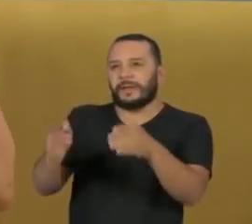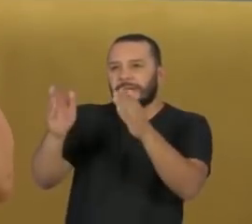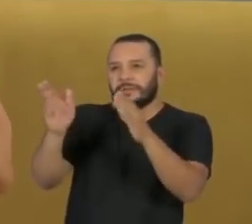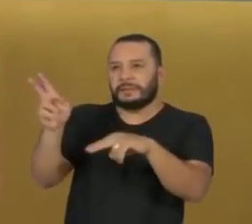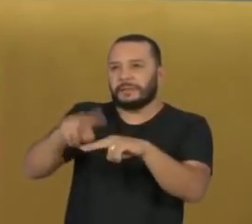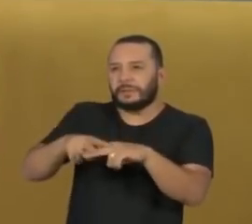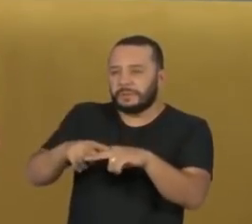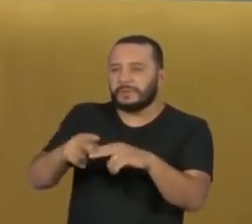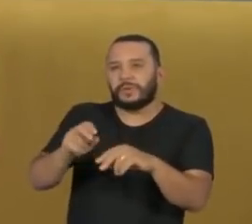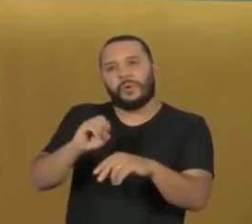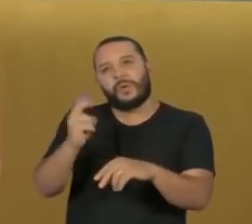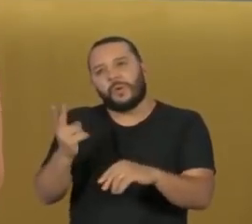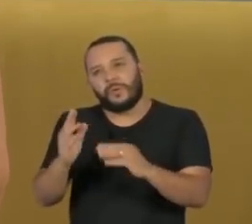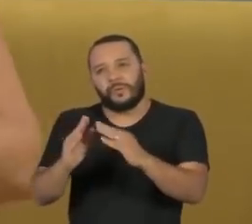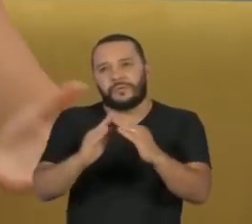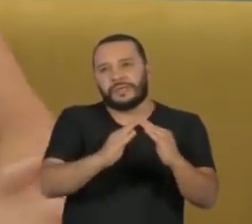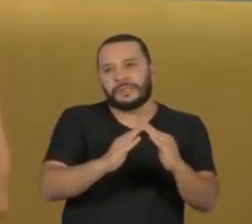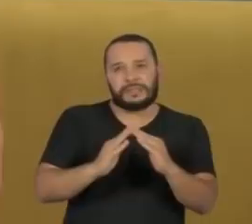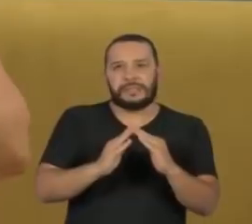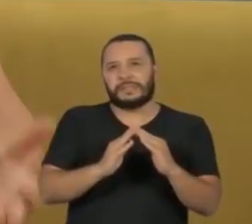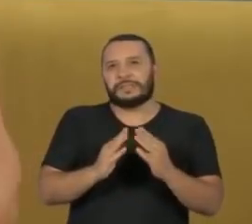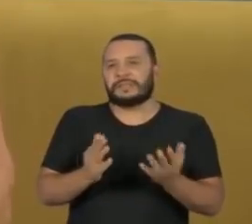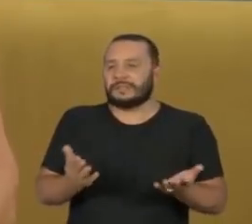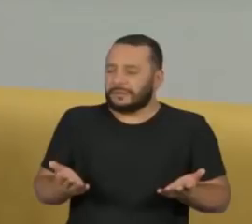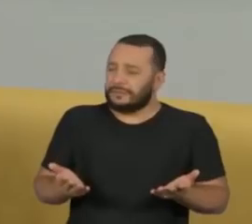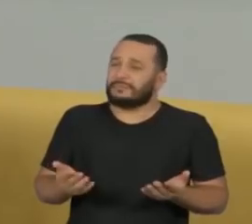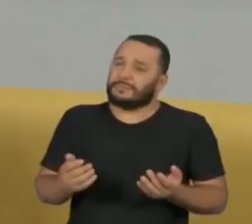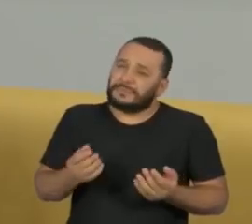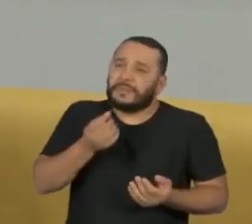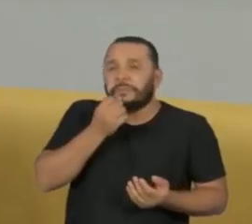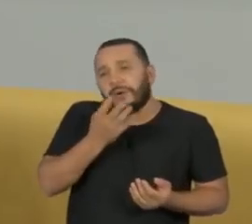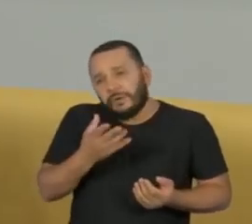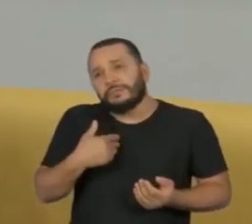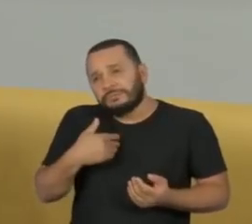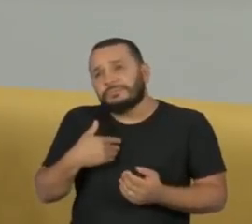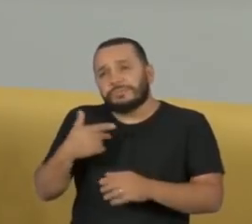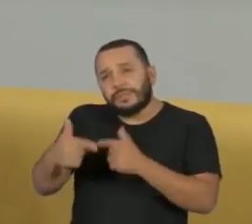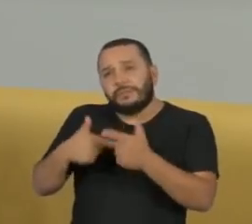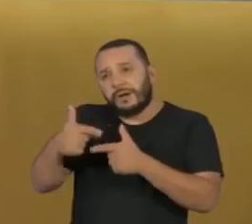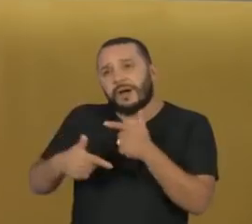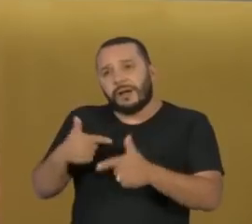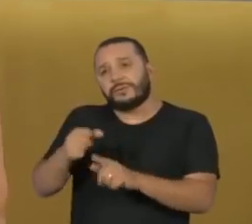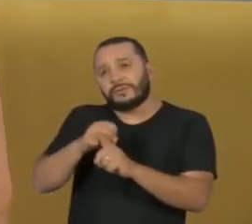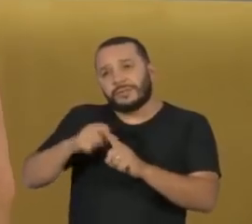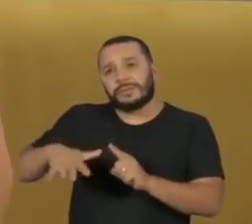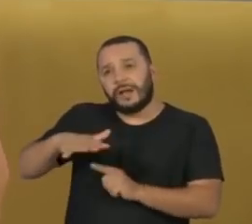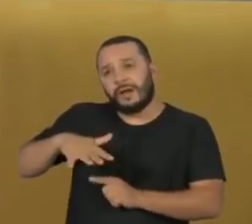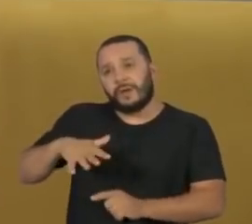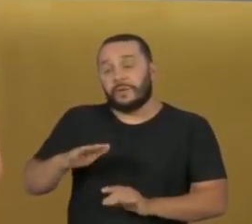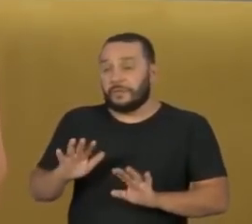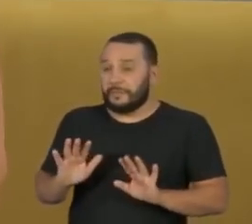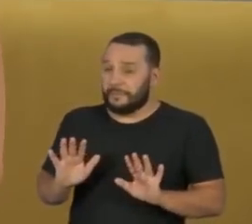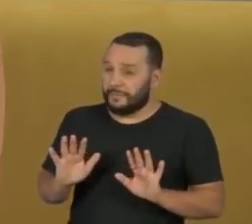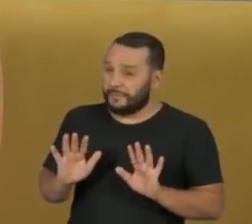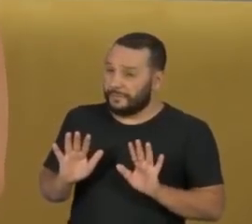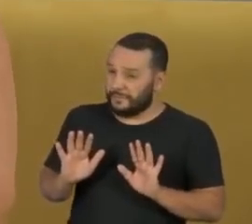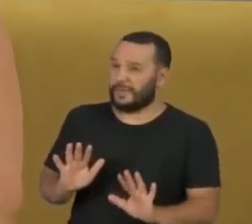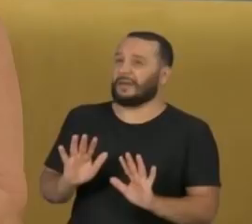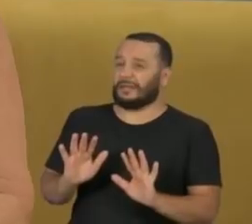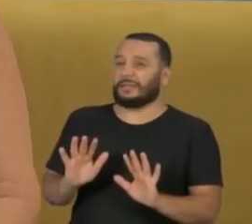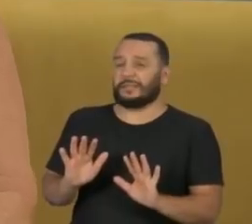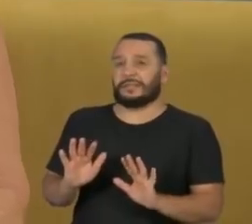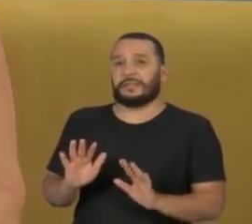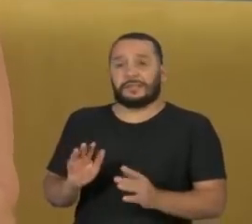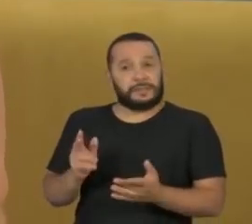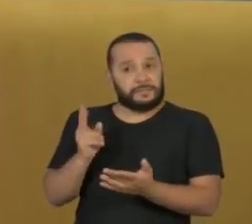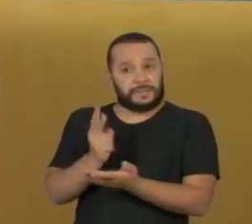forma, fornece uma justificativa, enfim, uma função social, ao mesmo tempo que, como é o mesmo